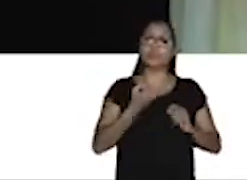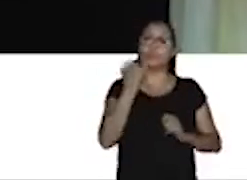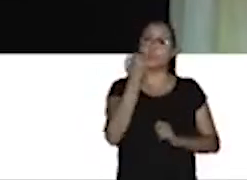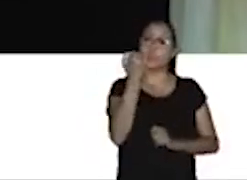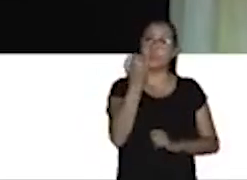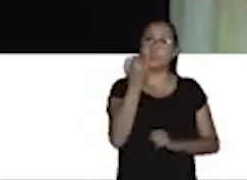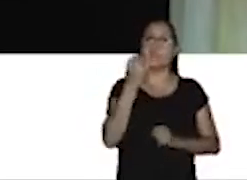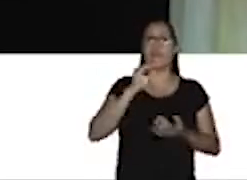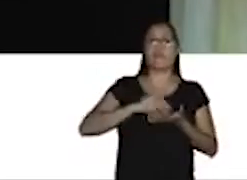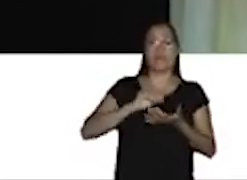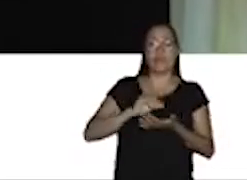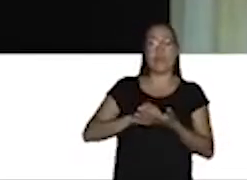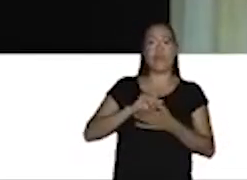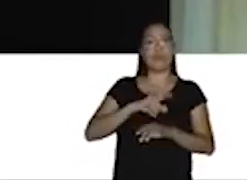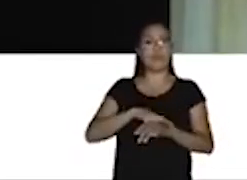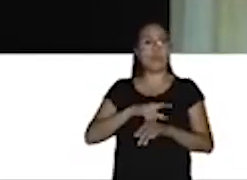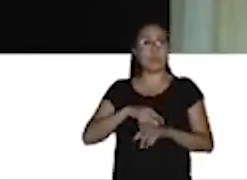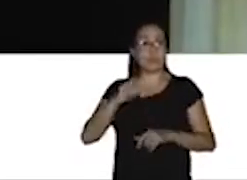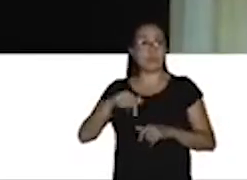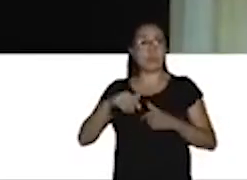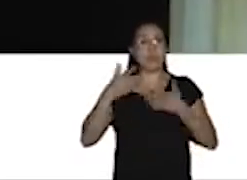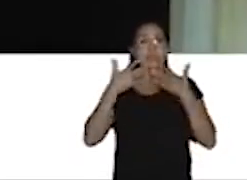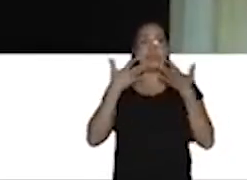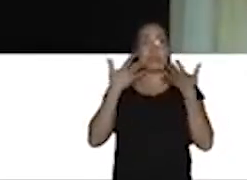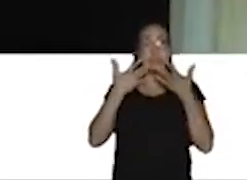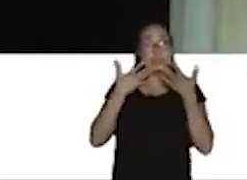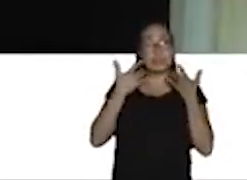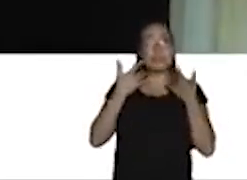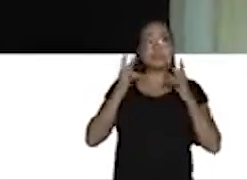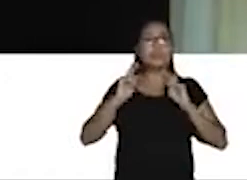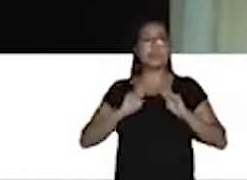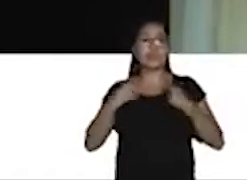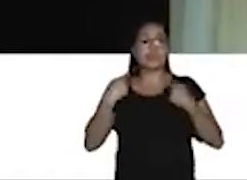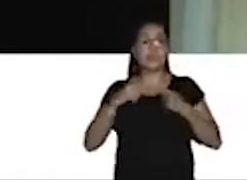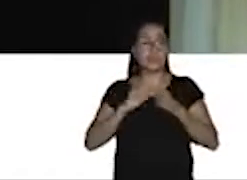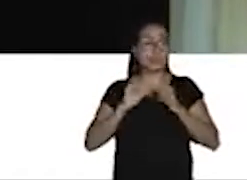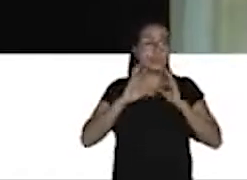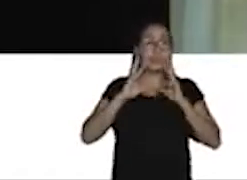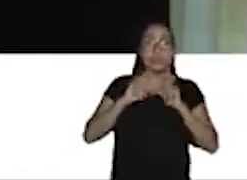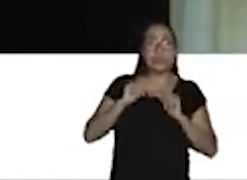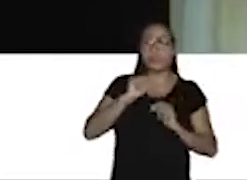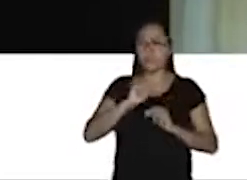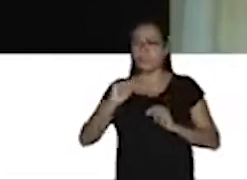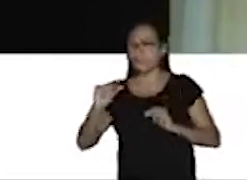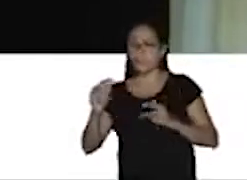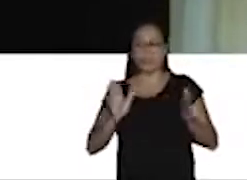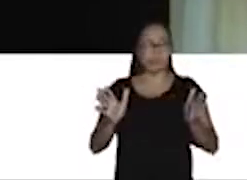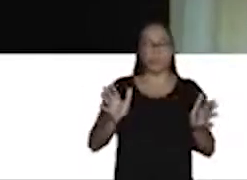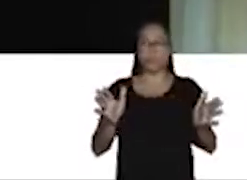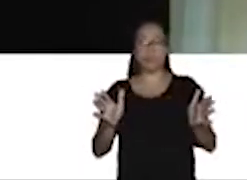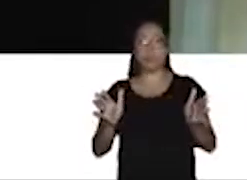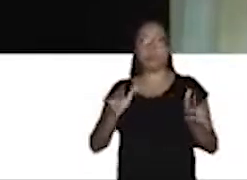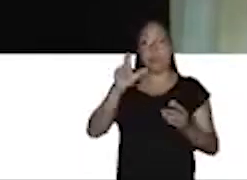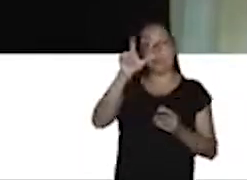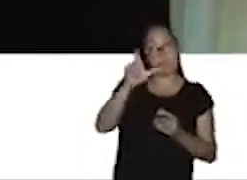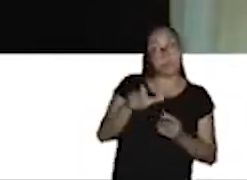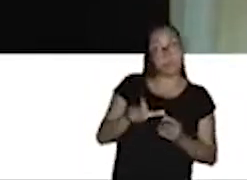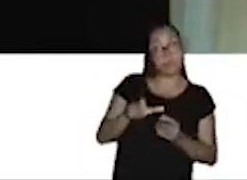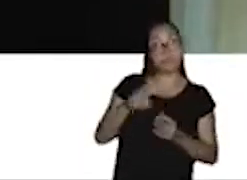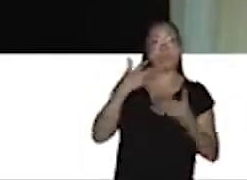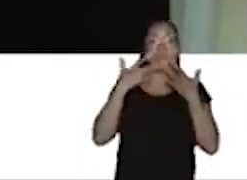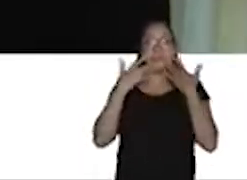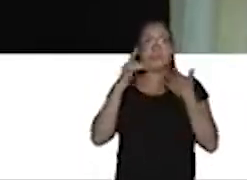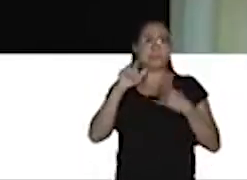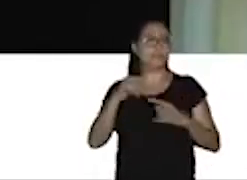em falta nesse momento no teatro, porque os artistas têm que meio que fazer um pouco de tudo e aquela coisa. E essa pessoa